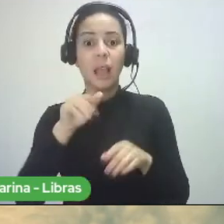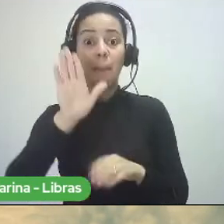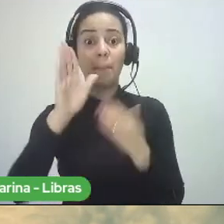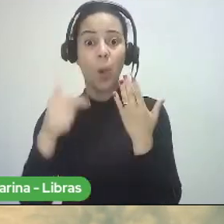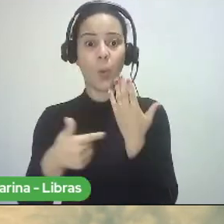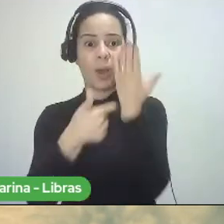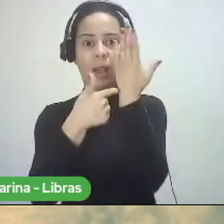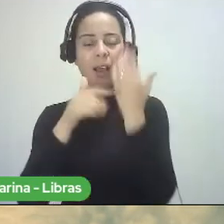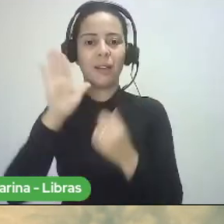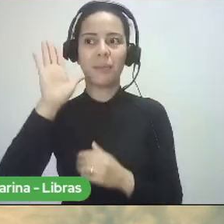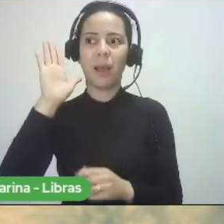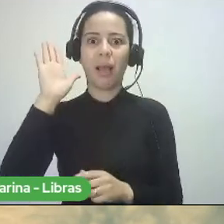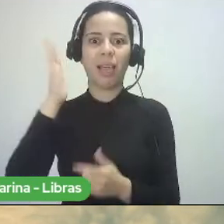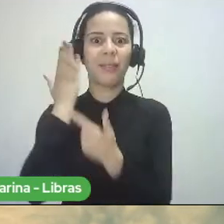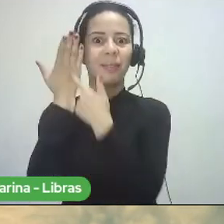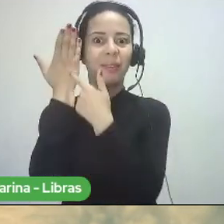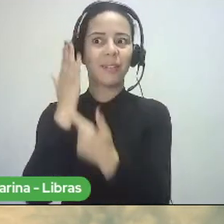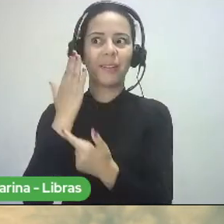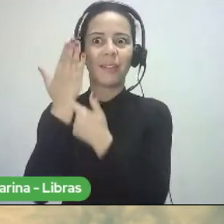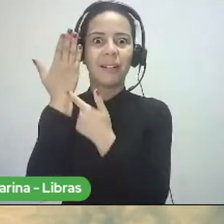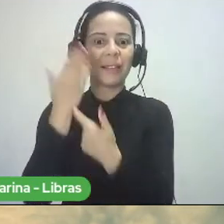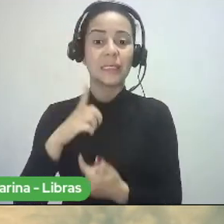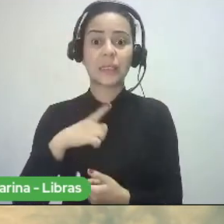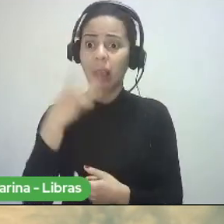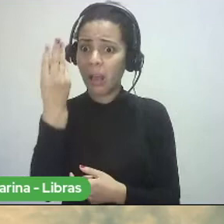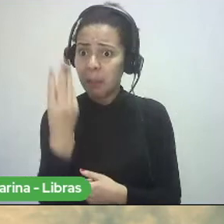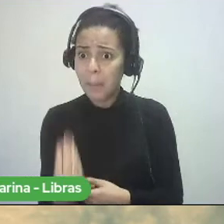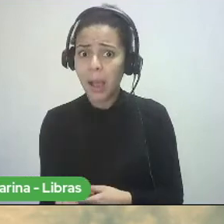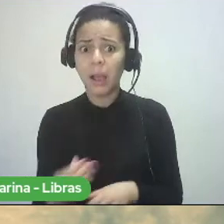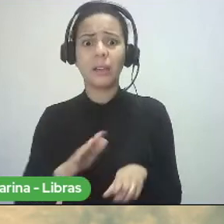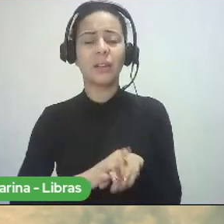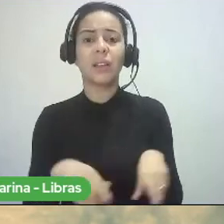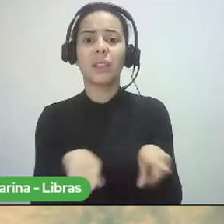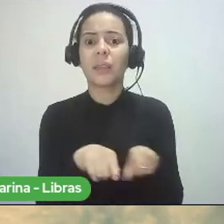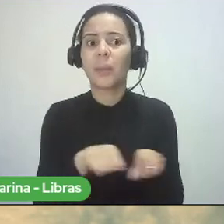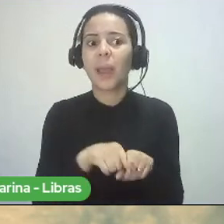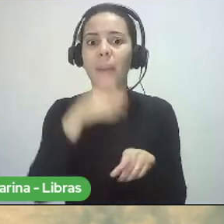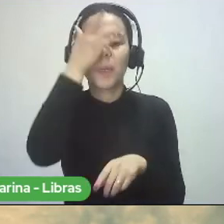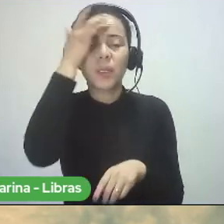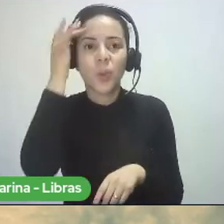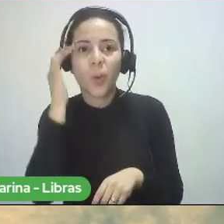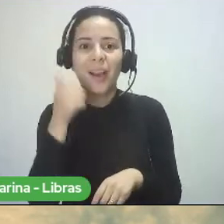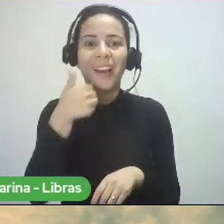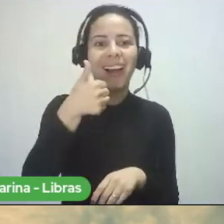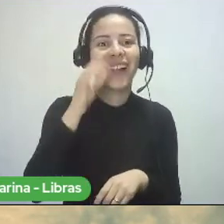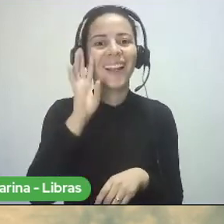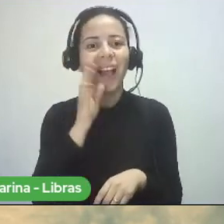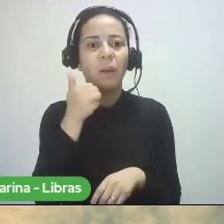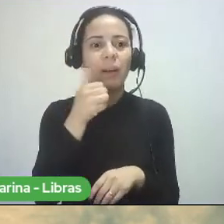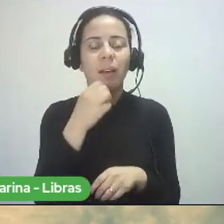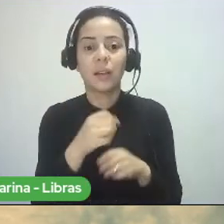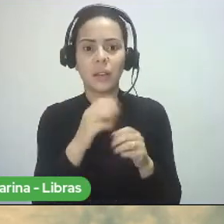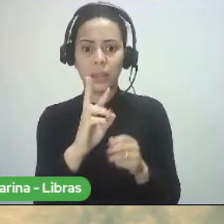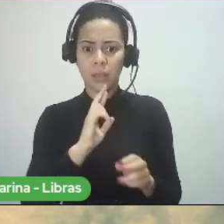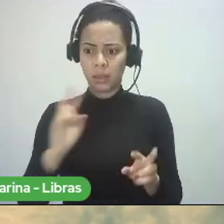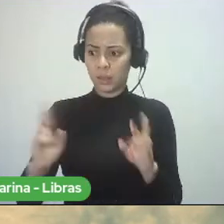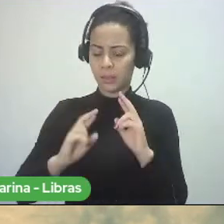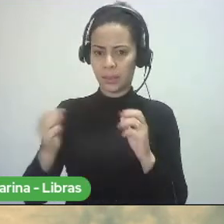Zoom e foi bem ruim assim de conduzir essa sessão. Então, a gente já